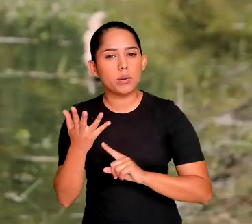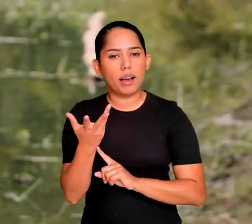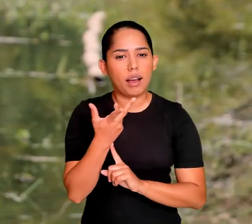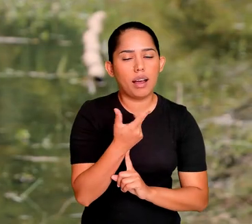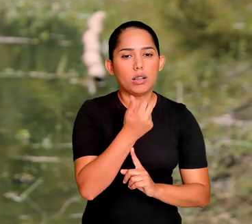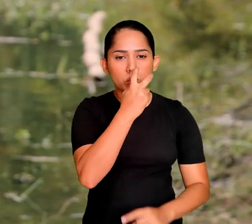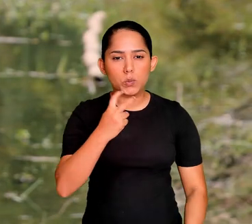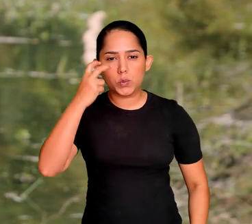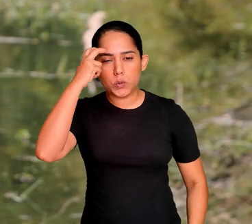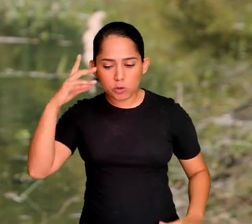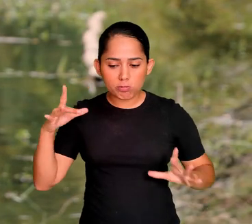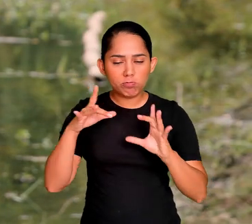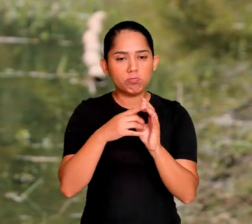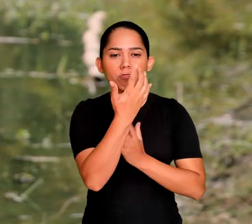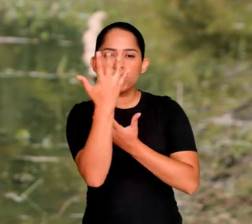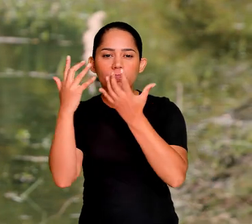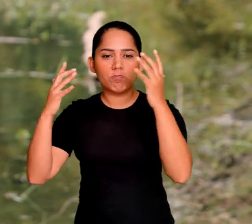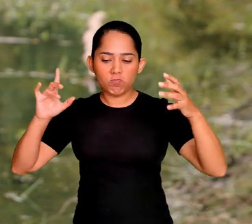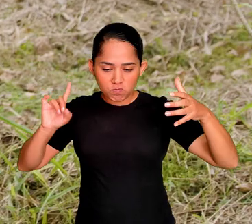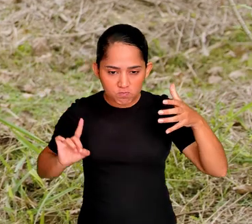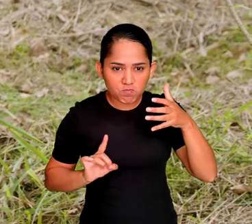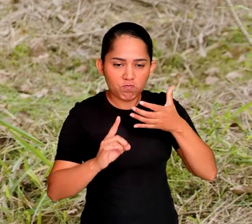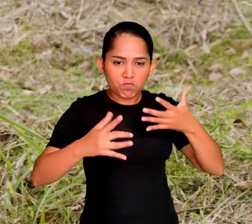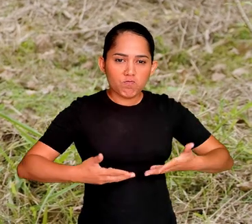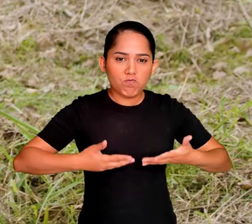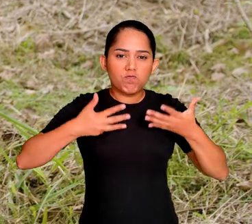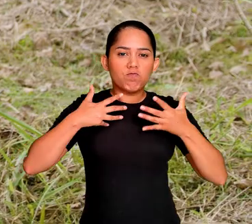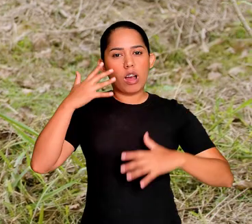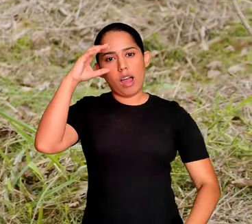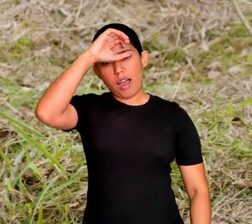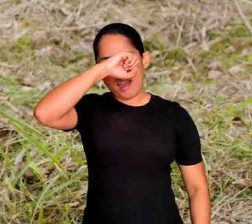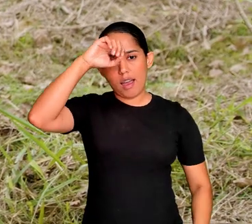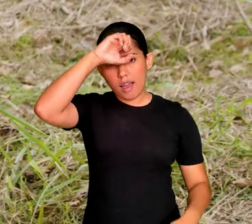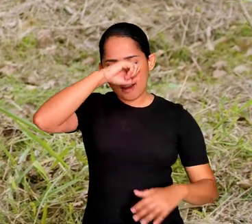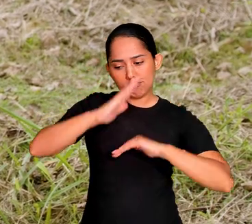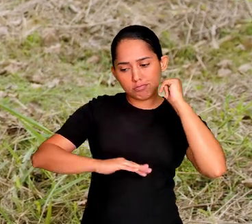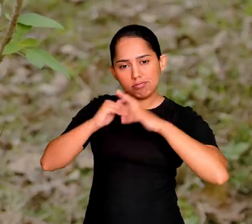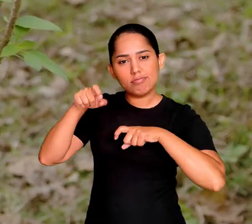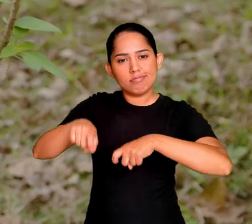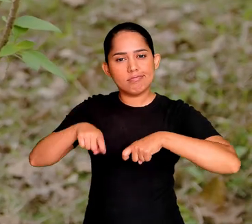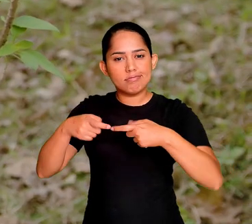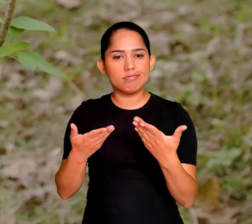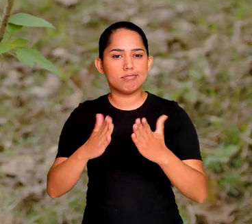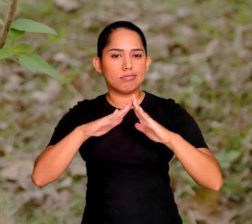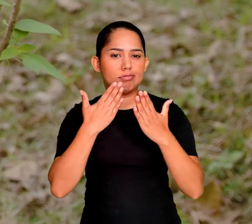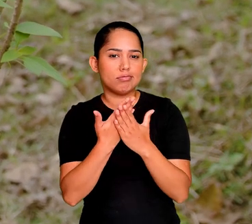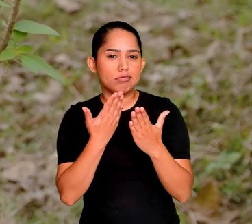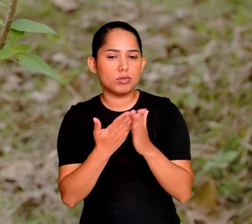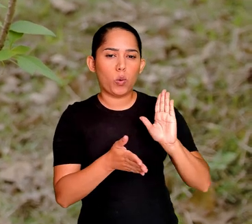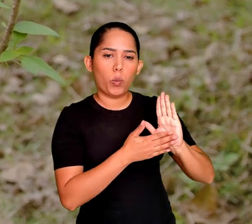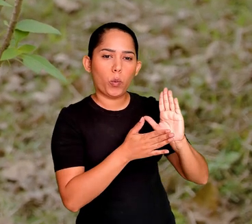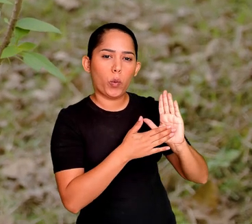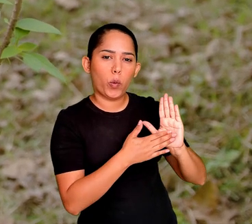cultura integrada com a natureza, um espaço para imersão, aprendizagens das práticas agrícolas, uma escola que se